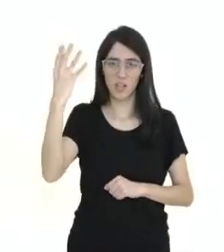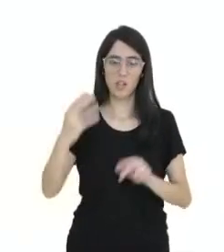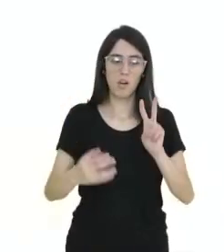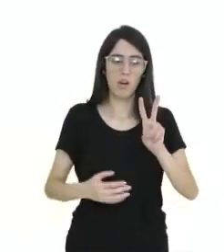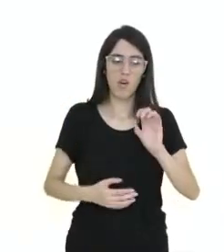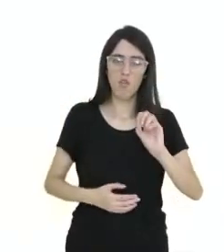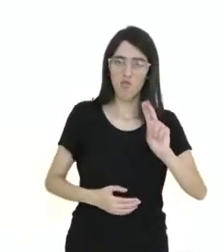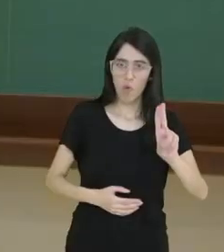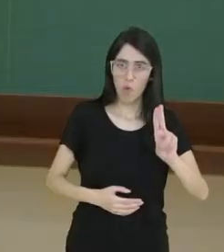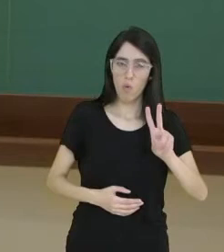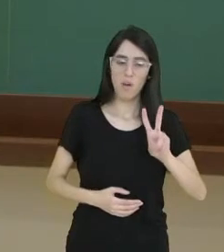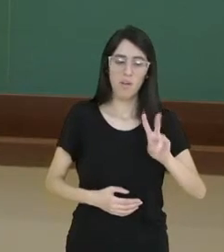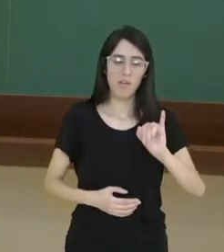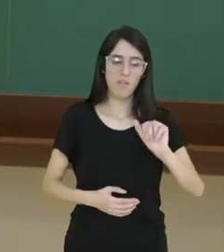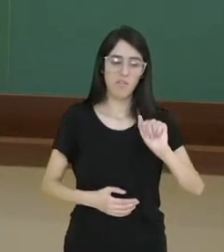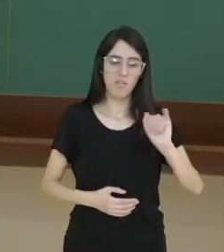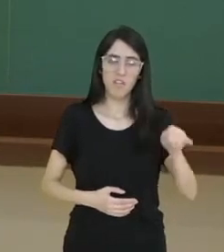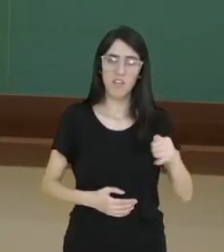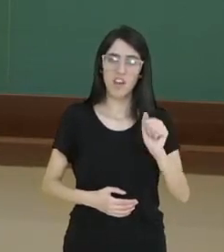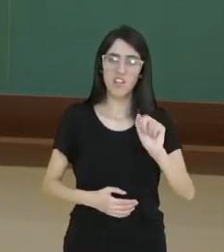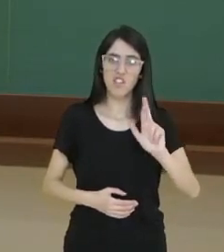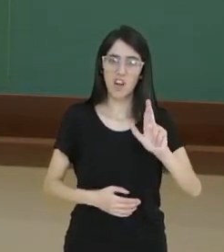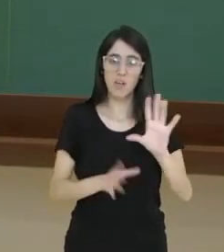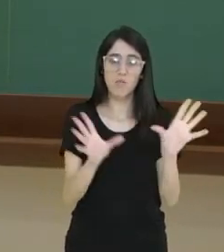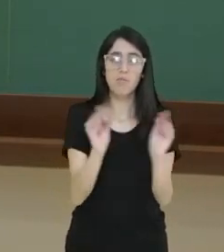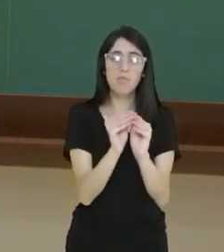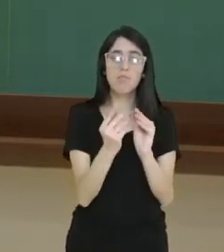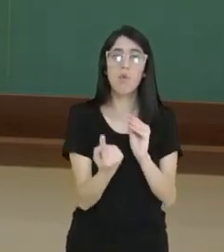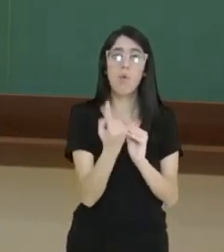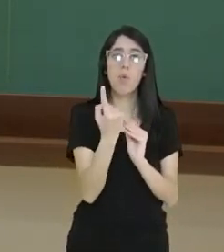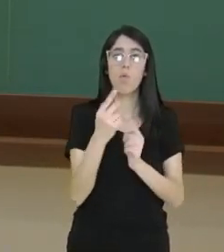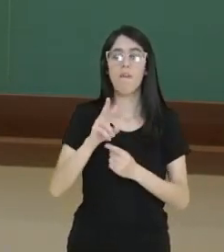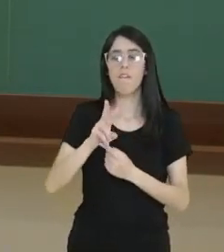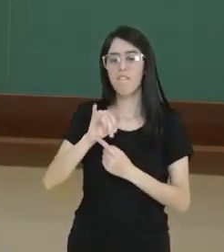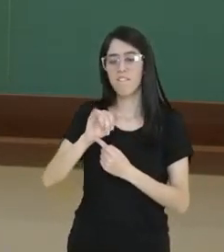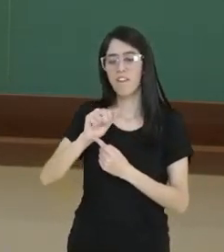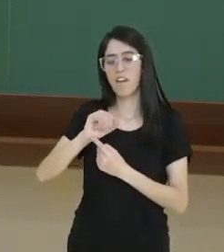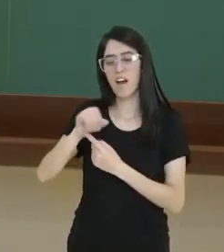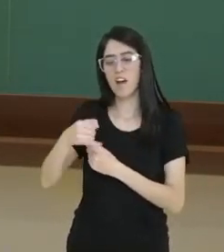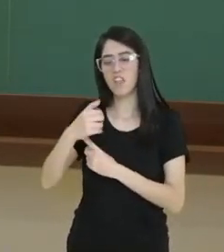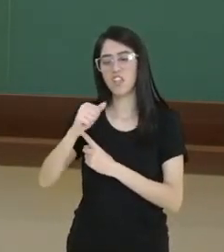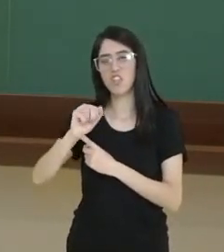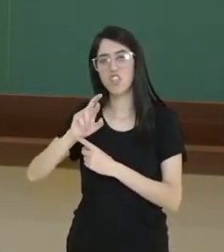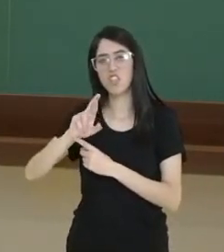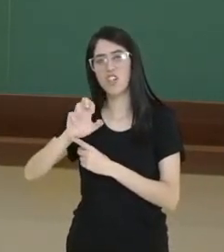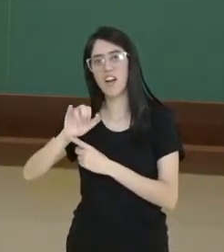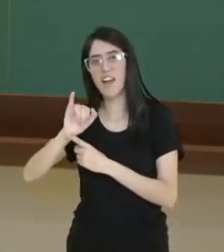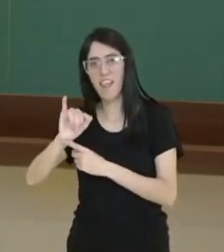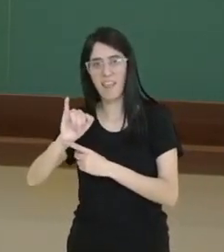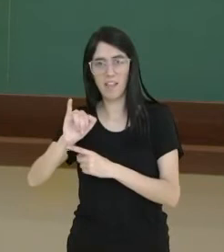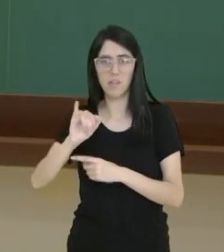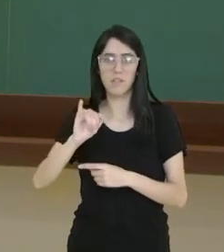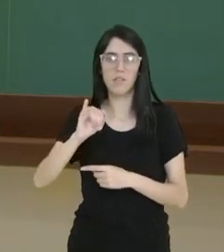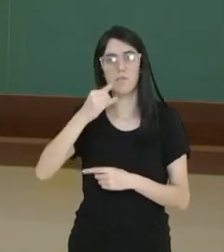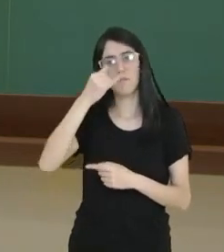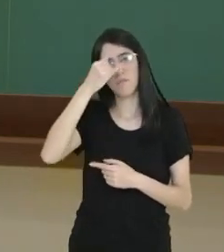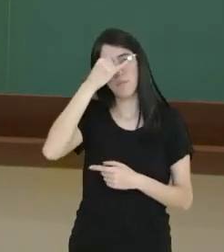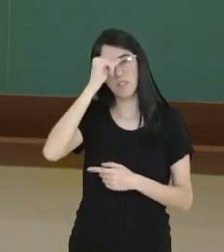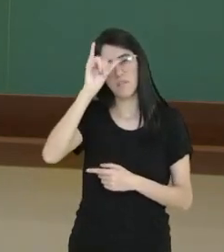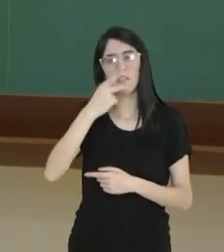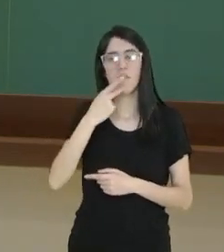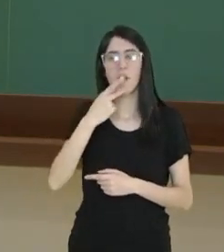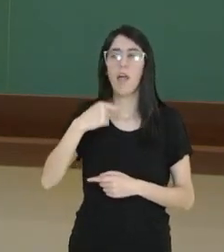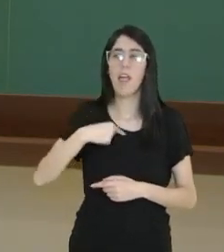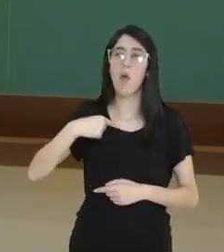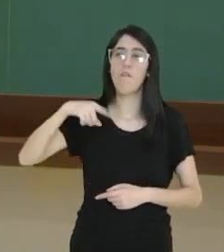a função de viajarei, né? Viajarei, algo no futuro. Então, ao invés de dizer viajarei, a locução